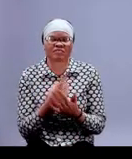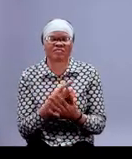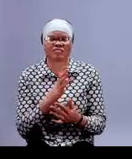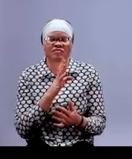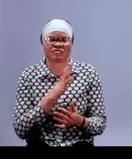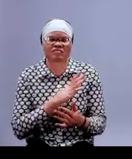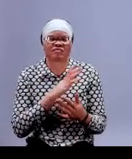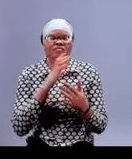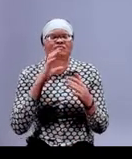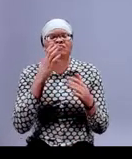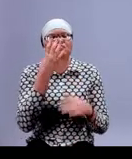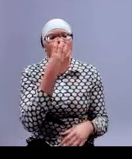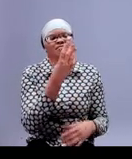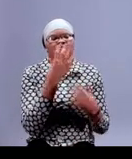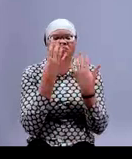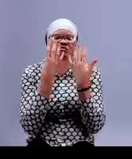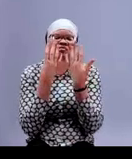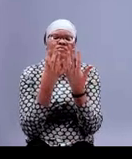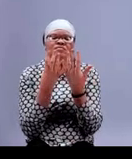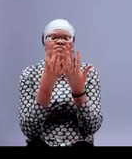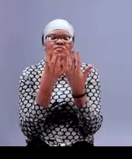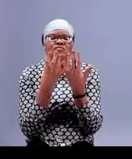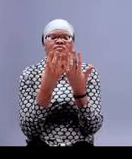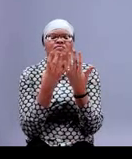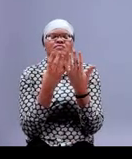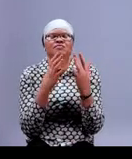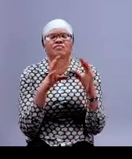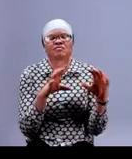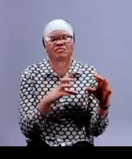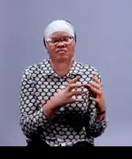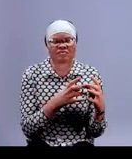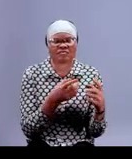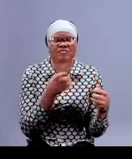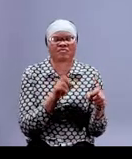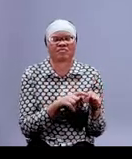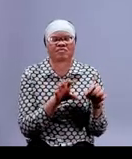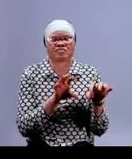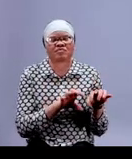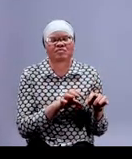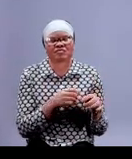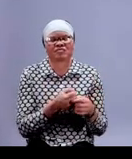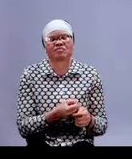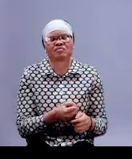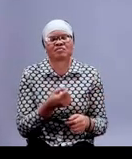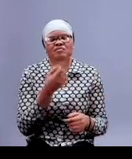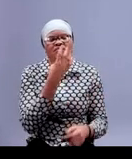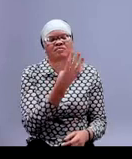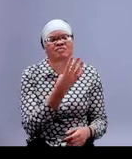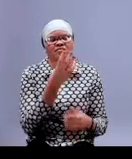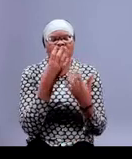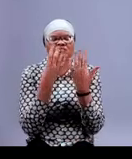49 favos de seis ovos vamos fazer a prova 49 x